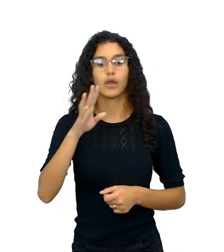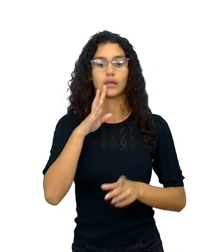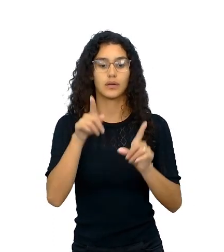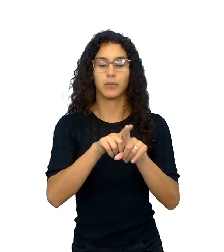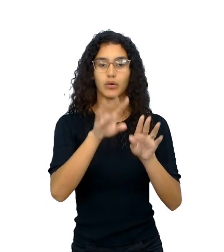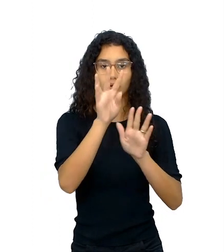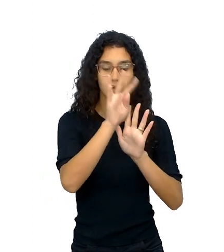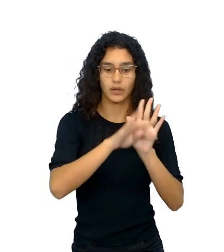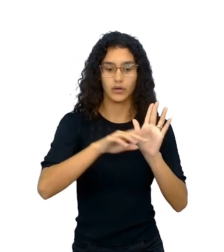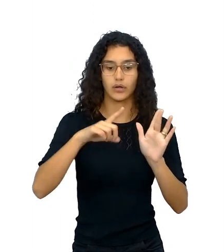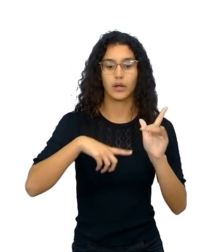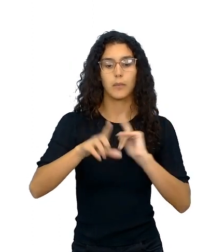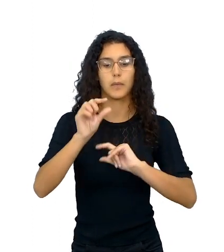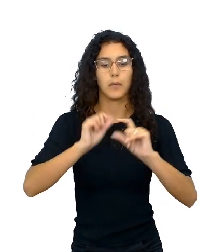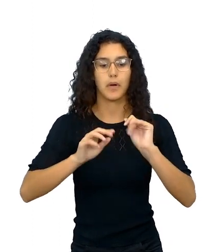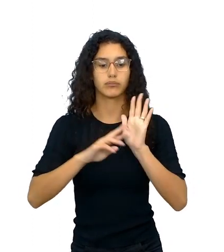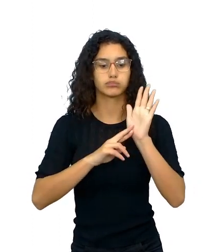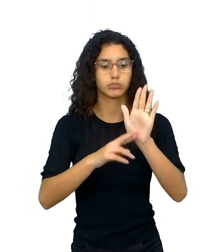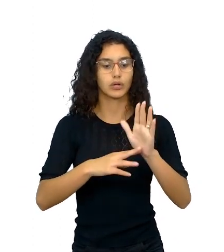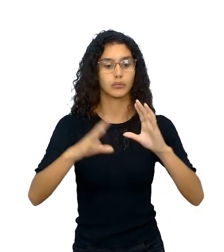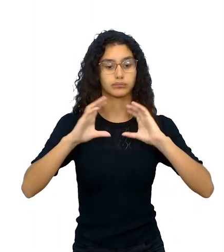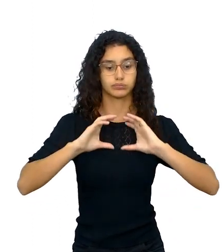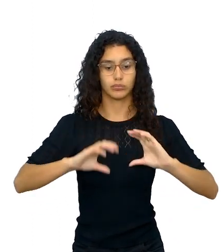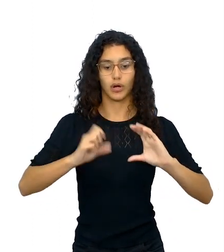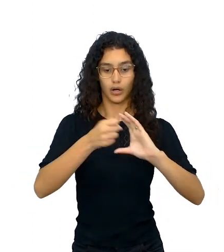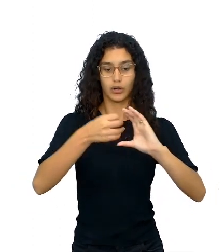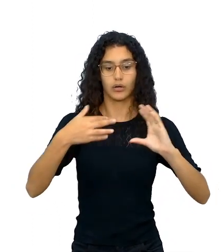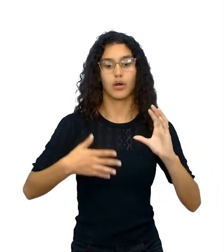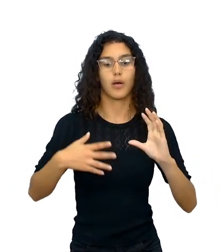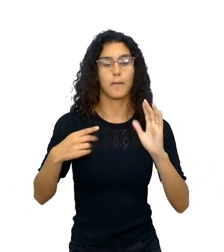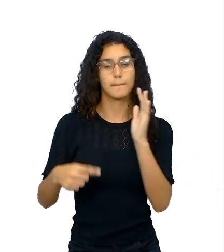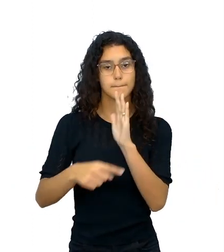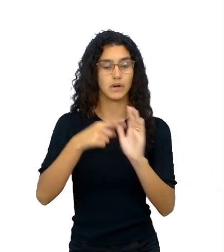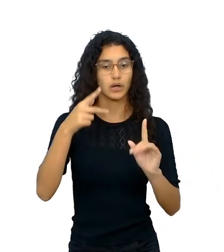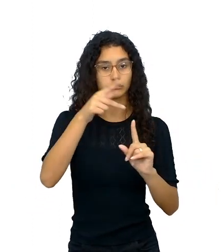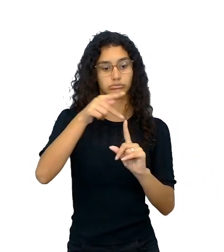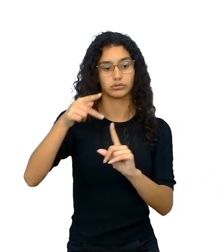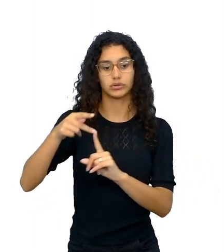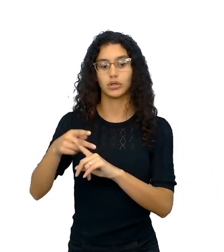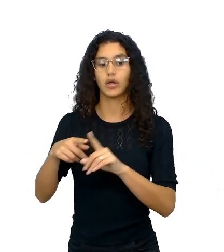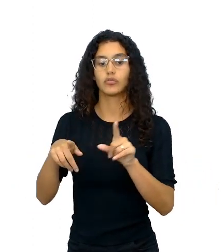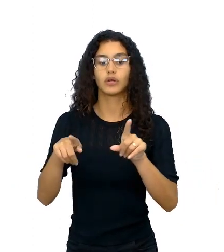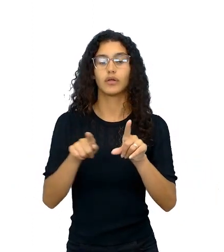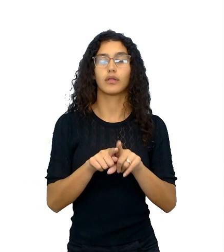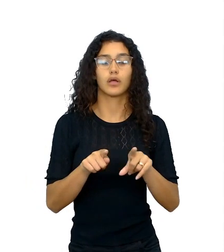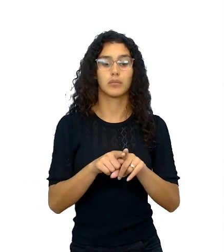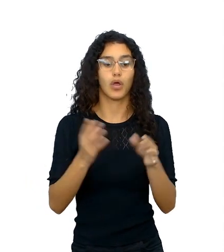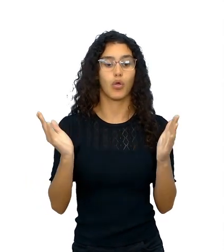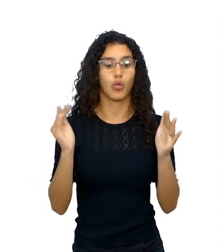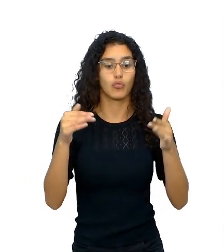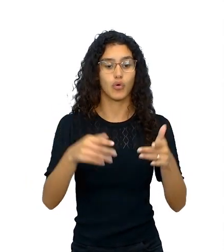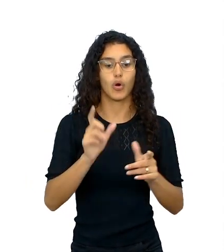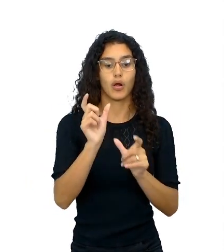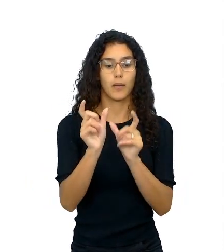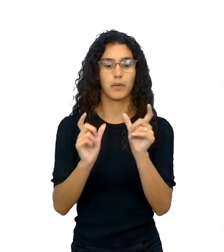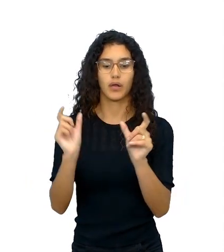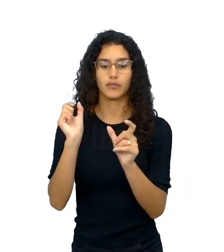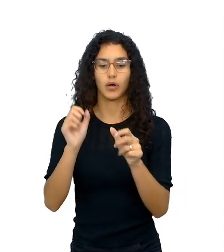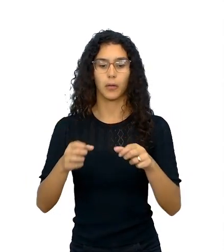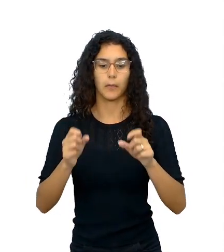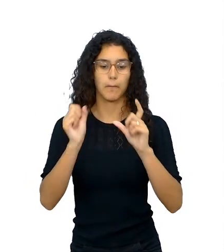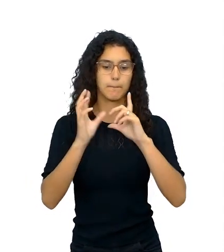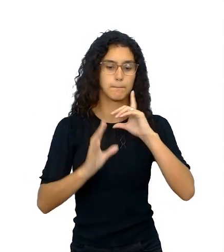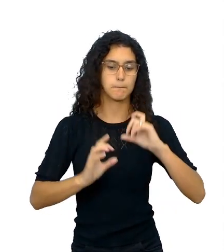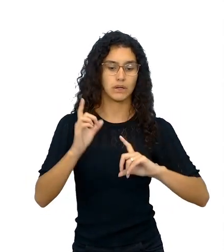textos ficcionais elementos que indiquem o comportamento e as características principais das personagens, inferir o sentido de uma palavra ou